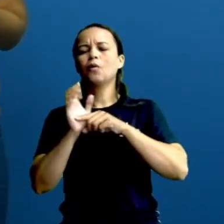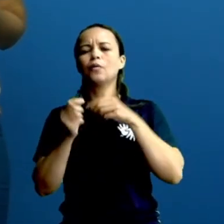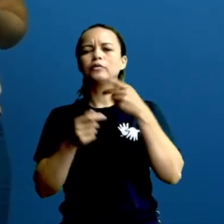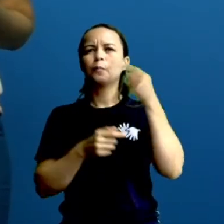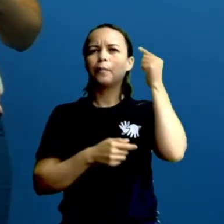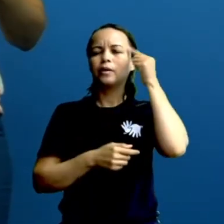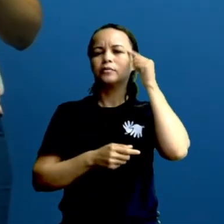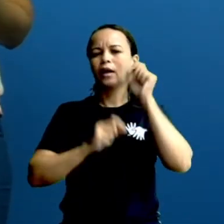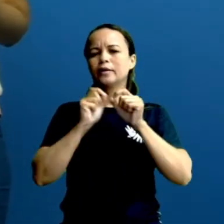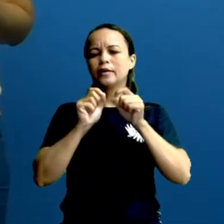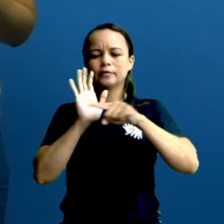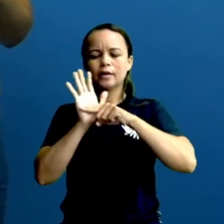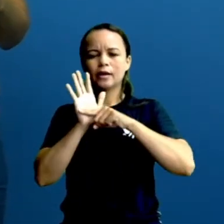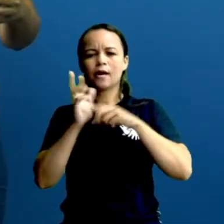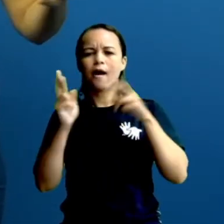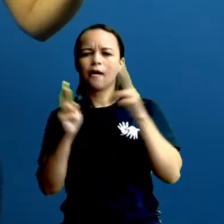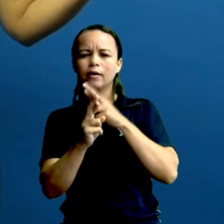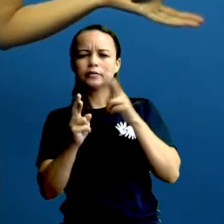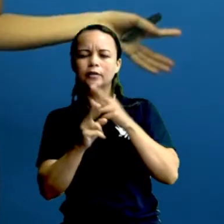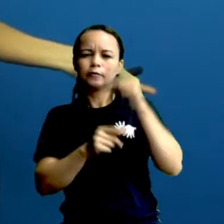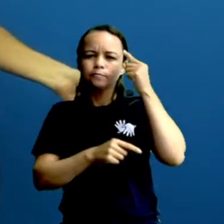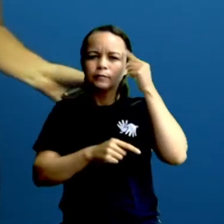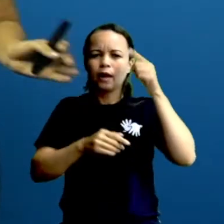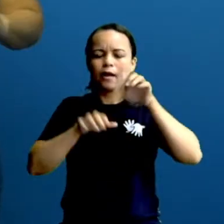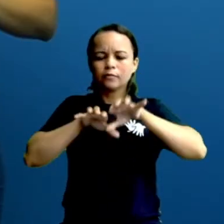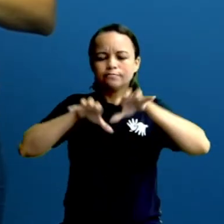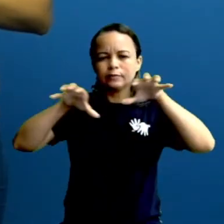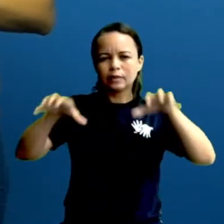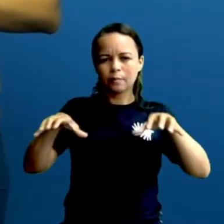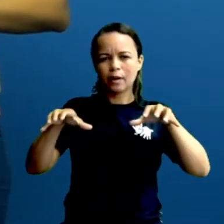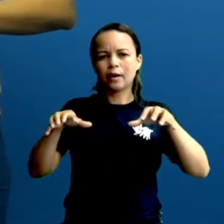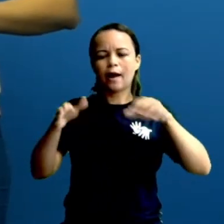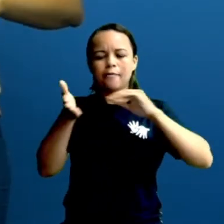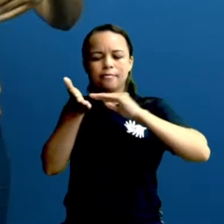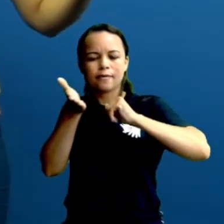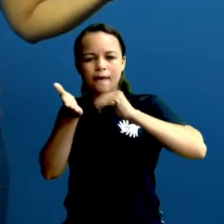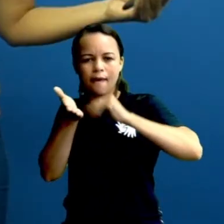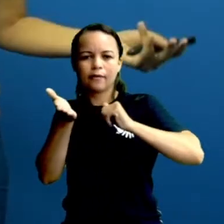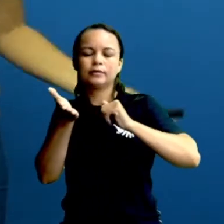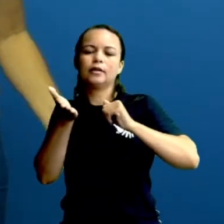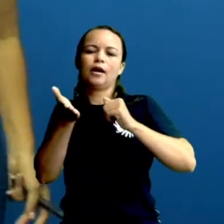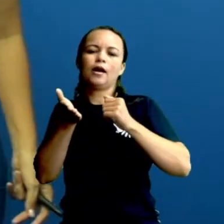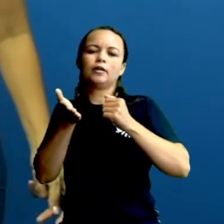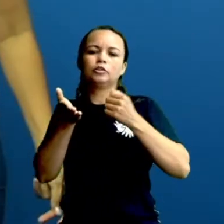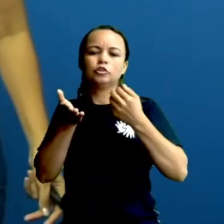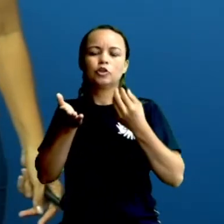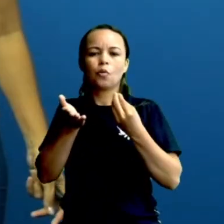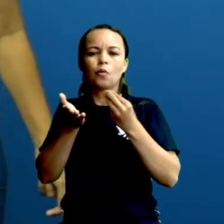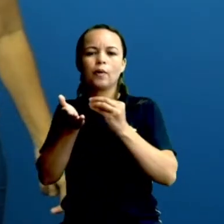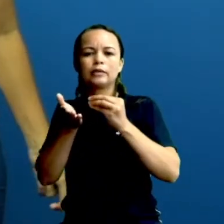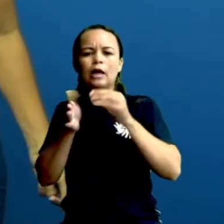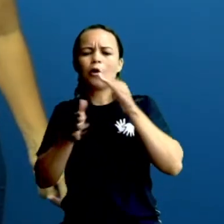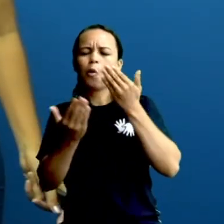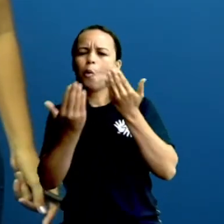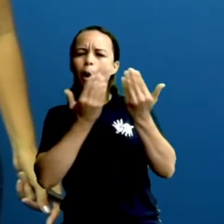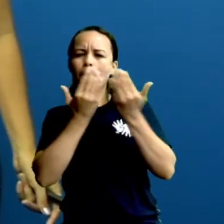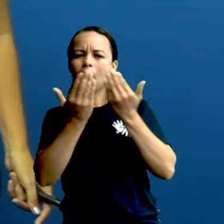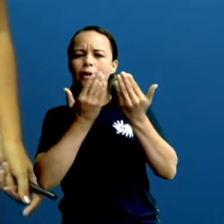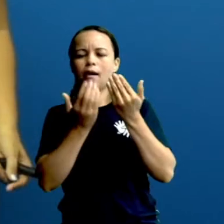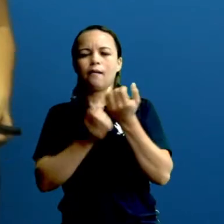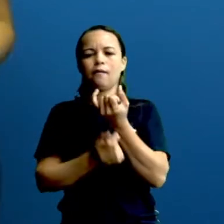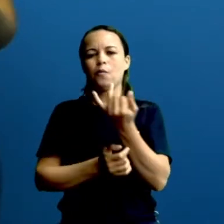pensar que a subtração está relacionada às ideias de separar, de retirar, de completar e comparar